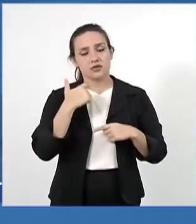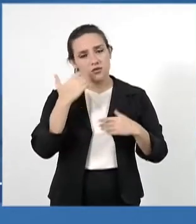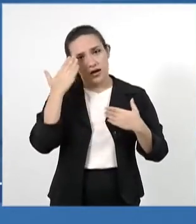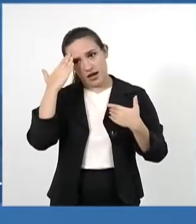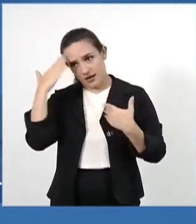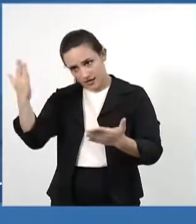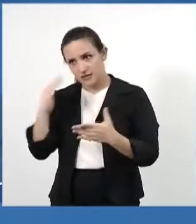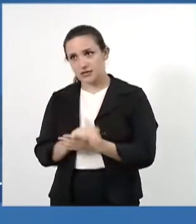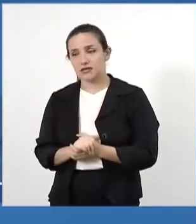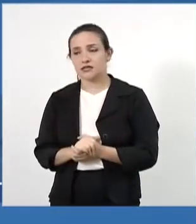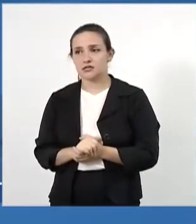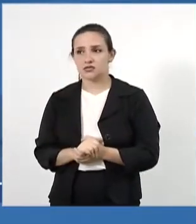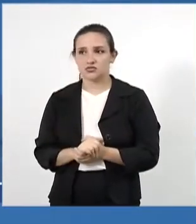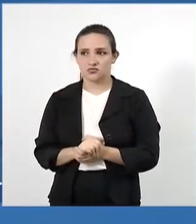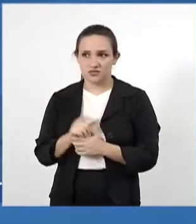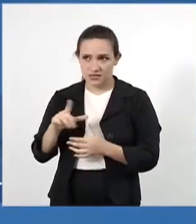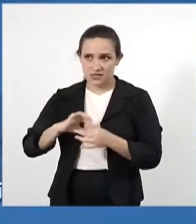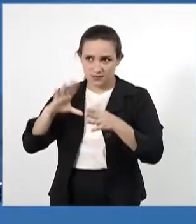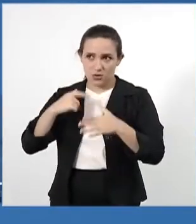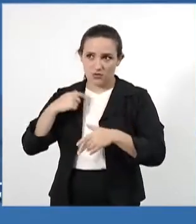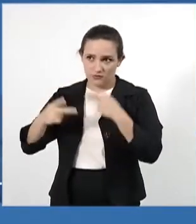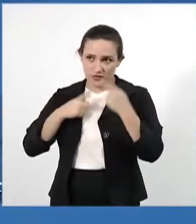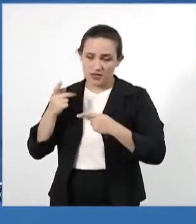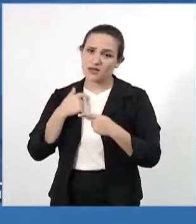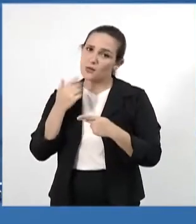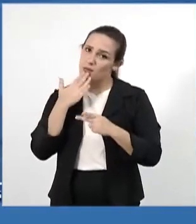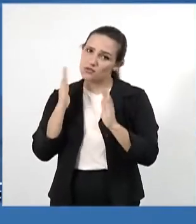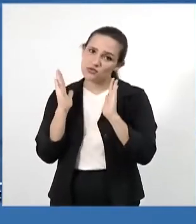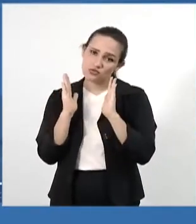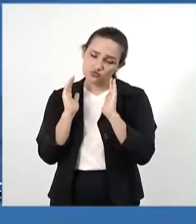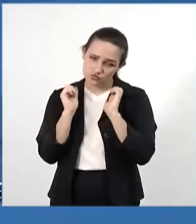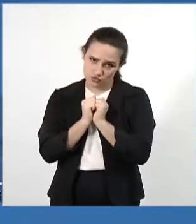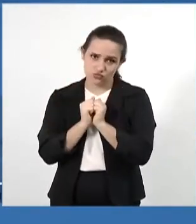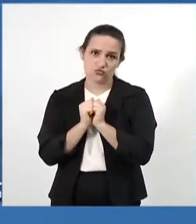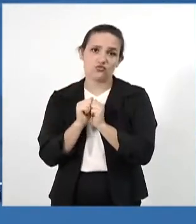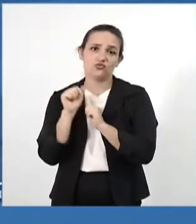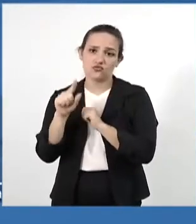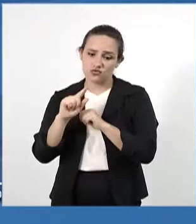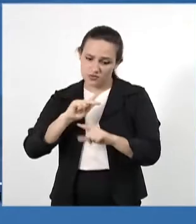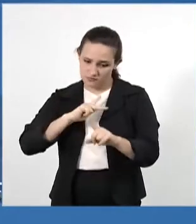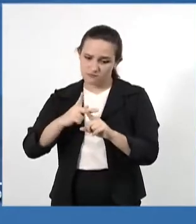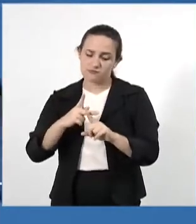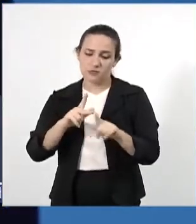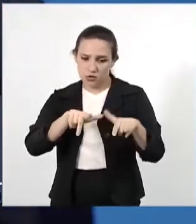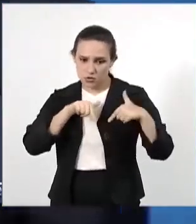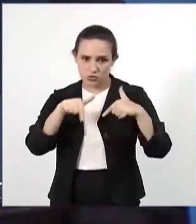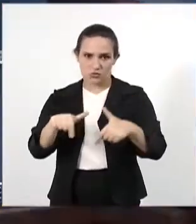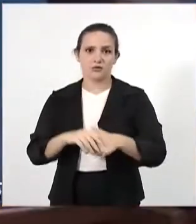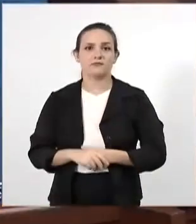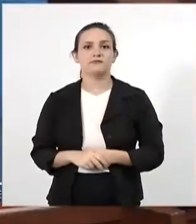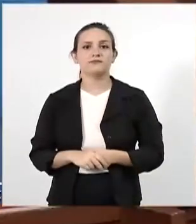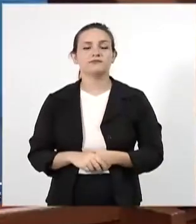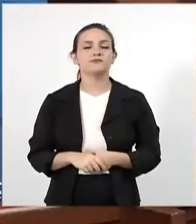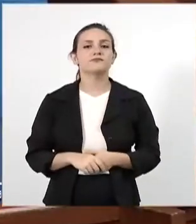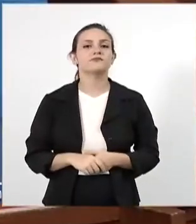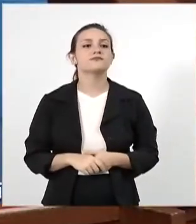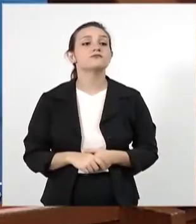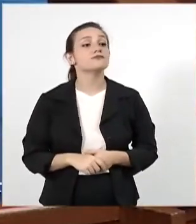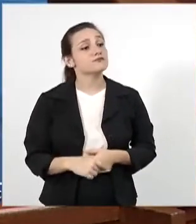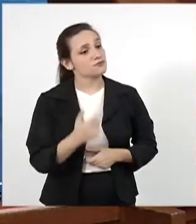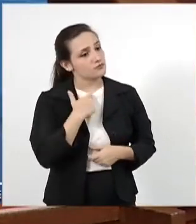parte e peço a Vossa Excelência que se some nesta nossa reivindicação. Eu